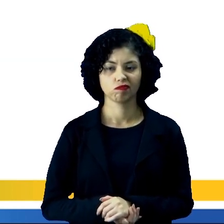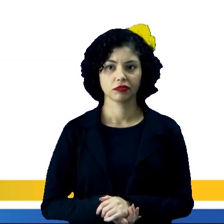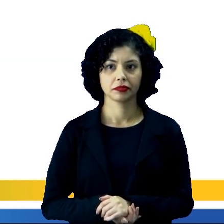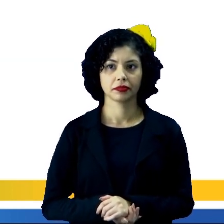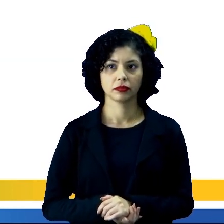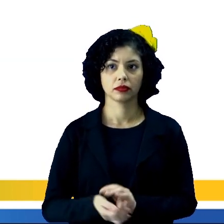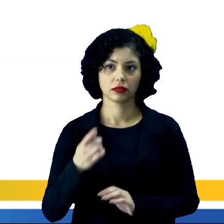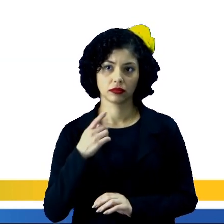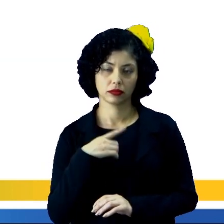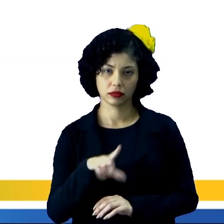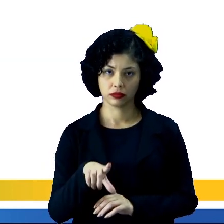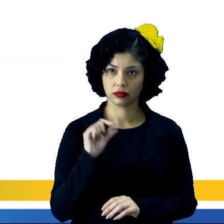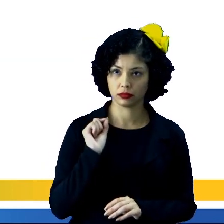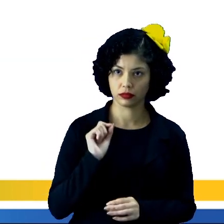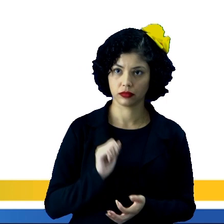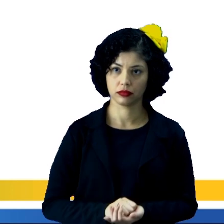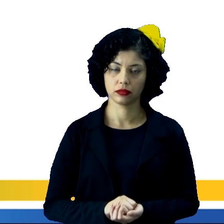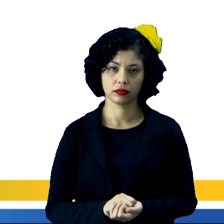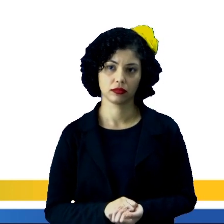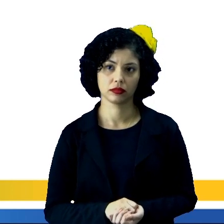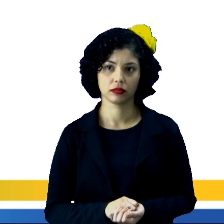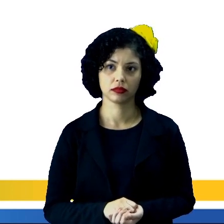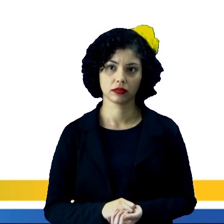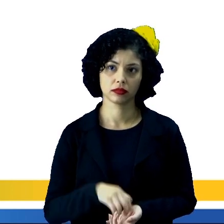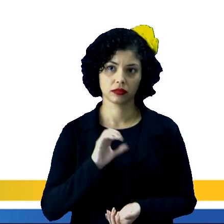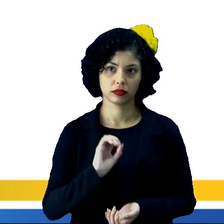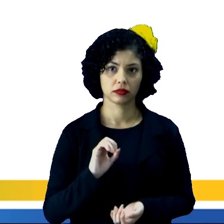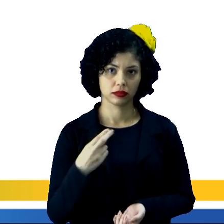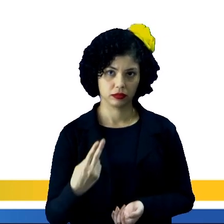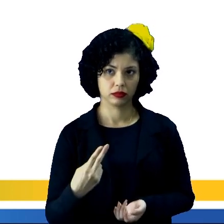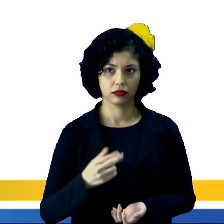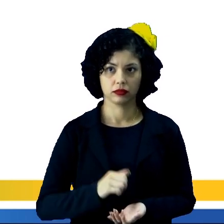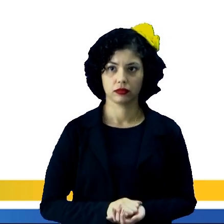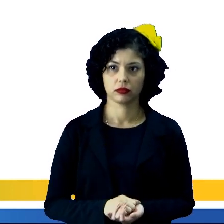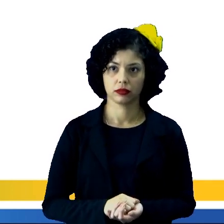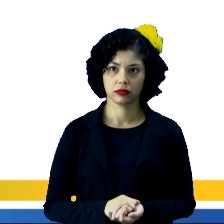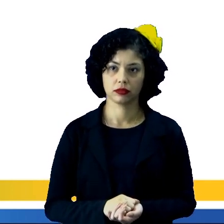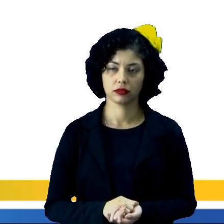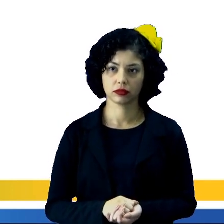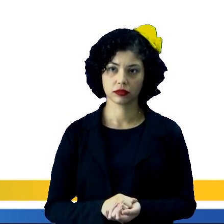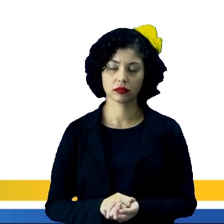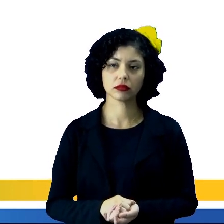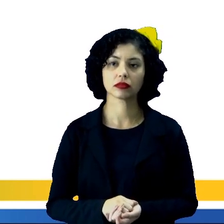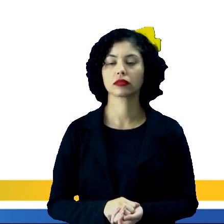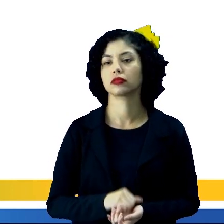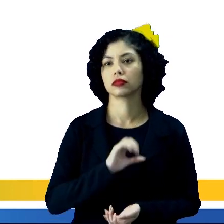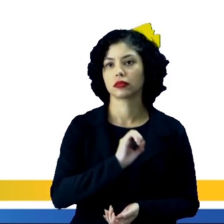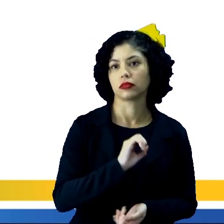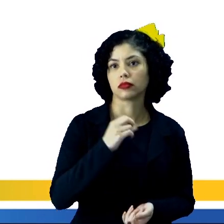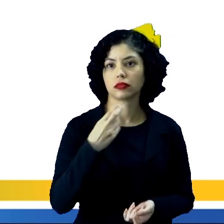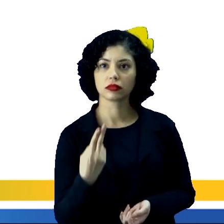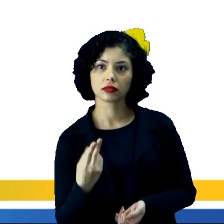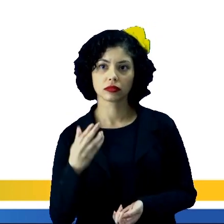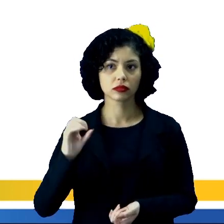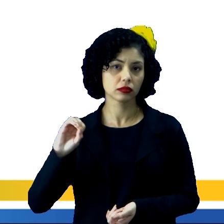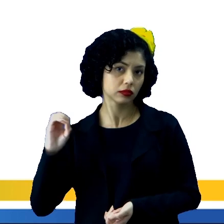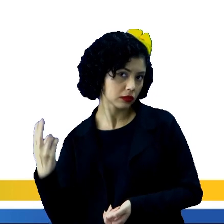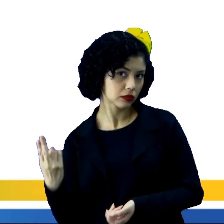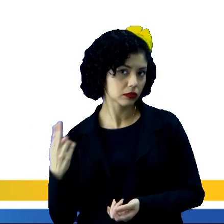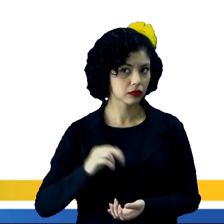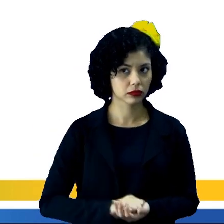Para exprimir alternativa, nós temos o or, que significa ou, neither or, que